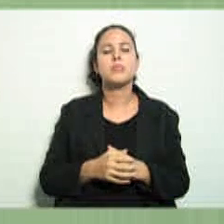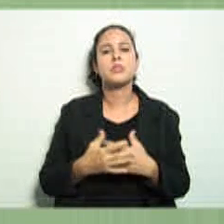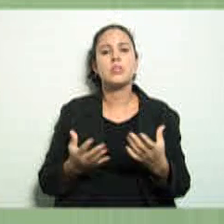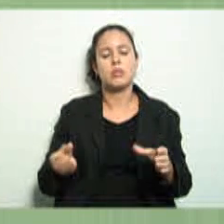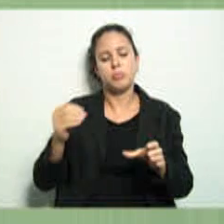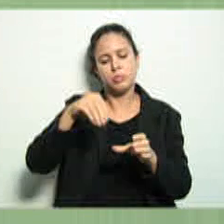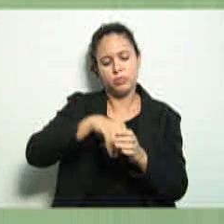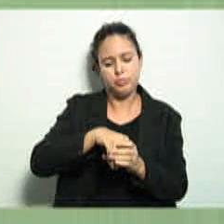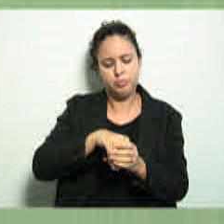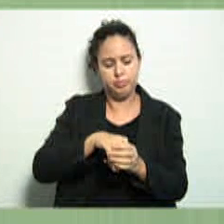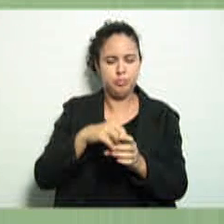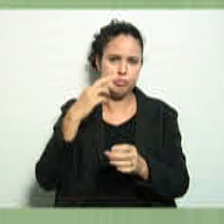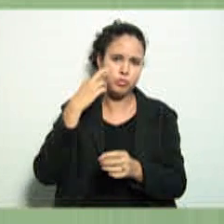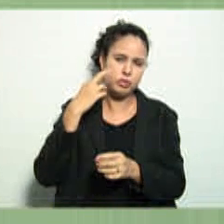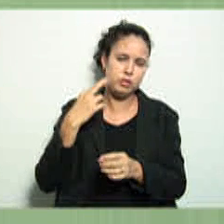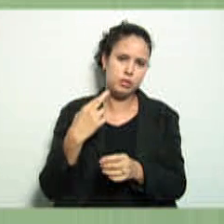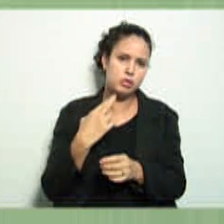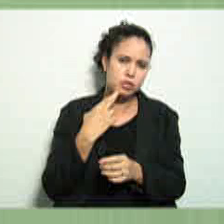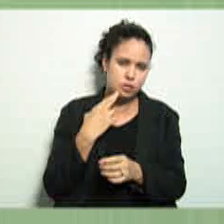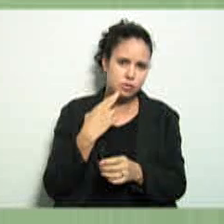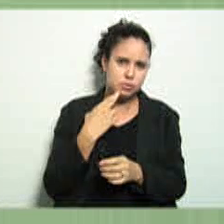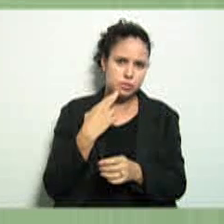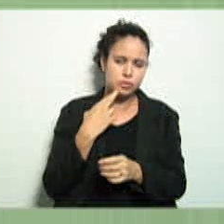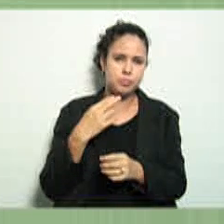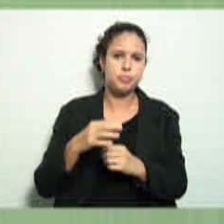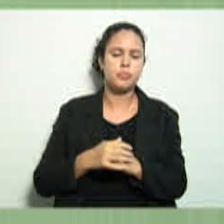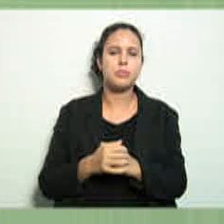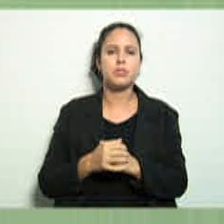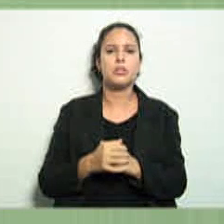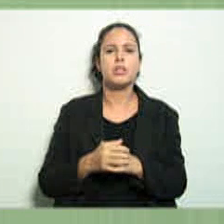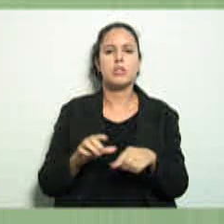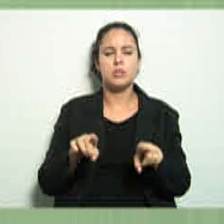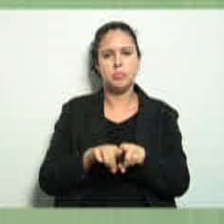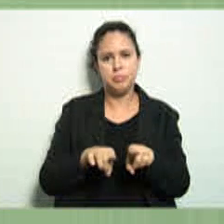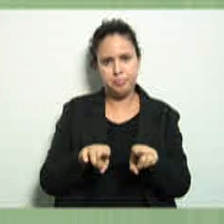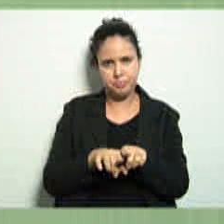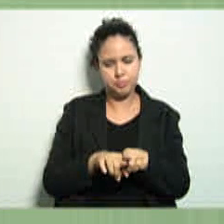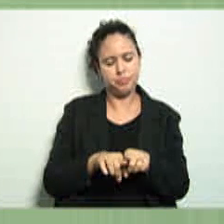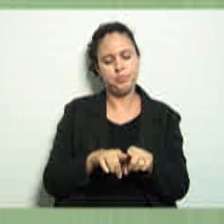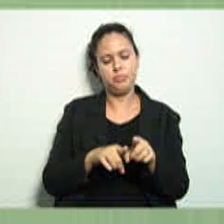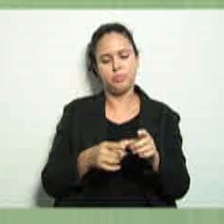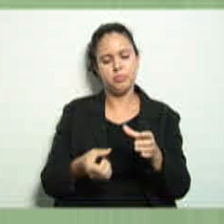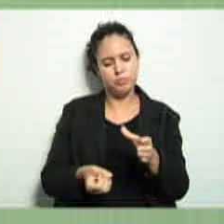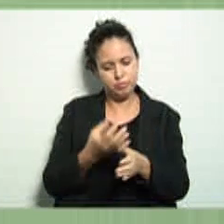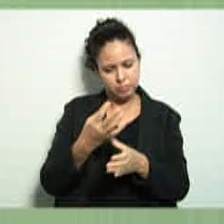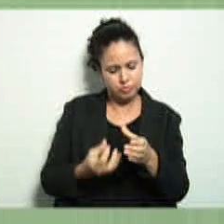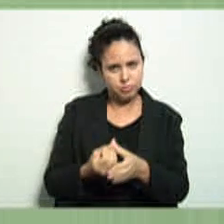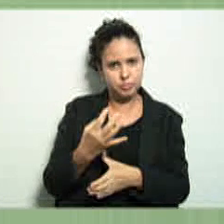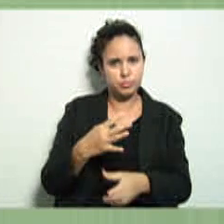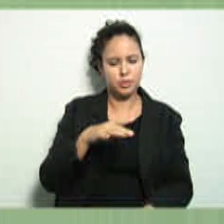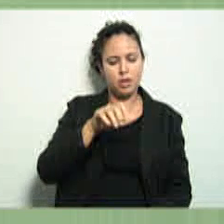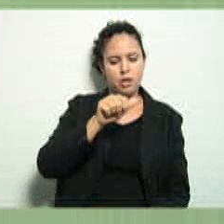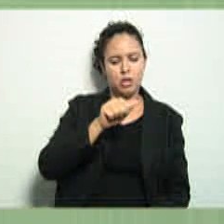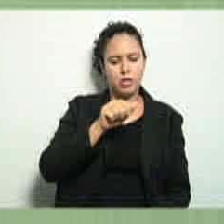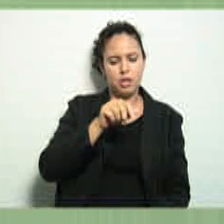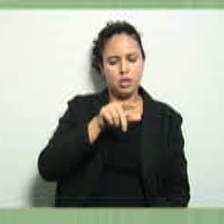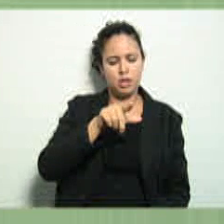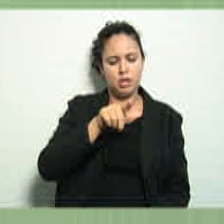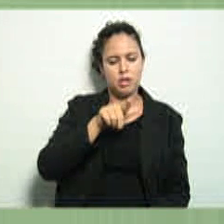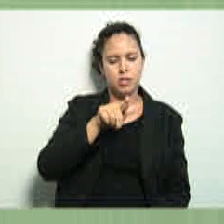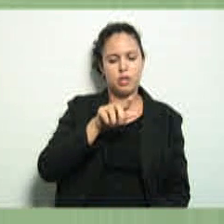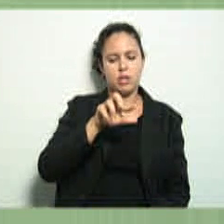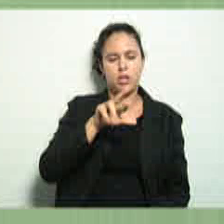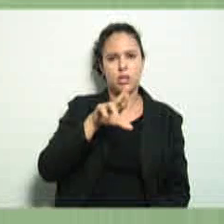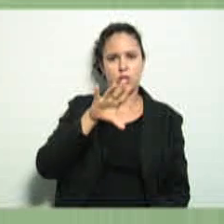dentro do Estado. E quando ela passa a ser agroexportadora, é uma produção agrícola e